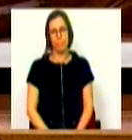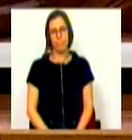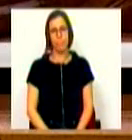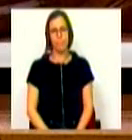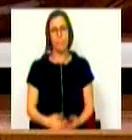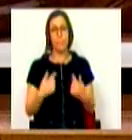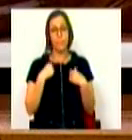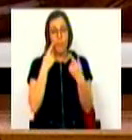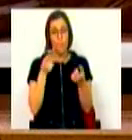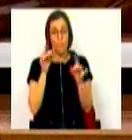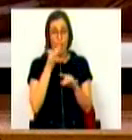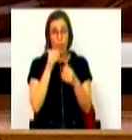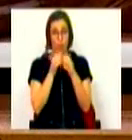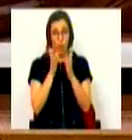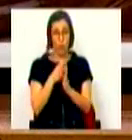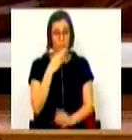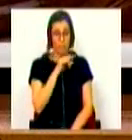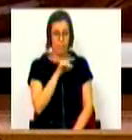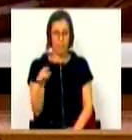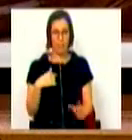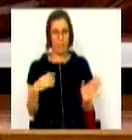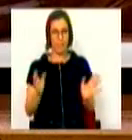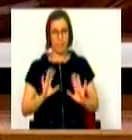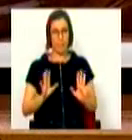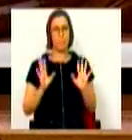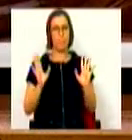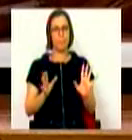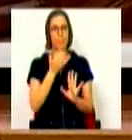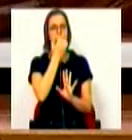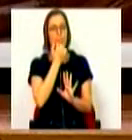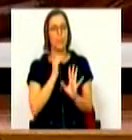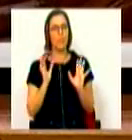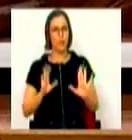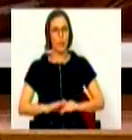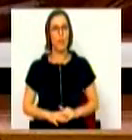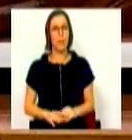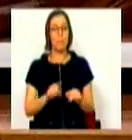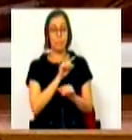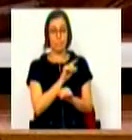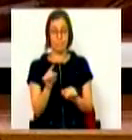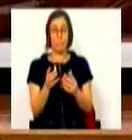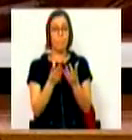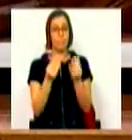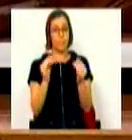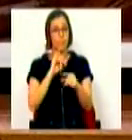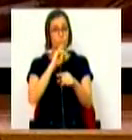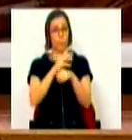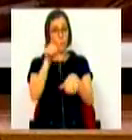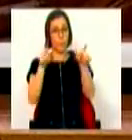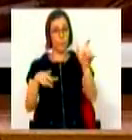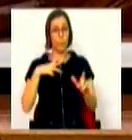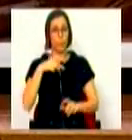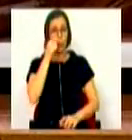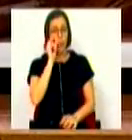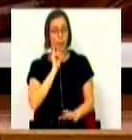Não vou voltar a falar de todos eles, pois, felizmente, eles, como tantos outros portugueses